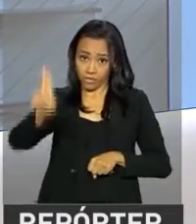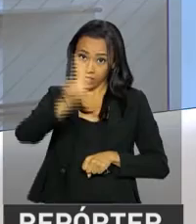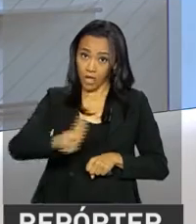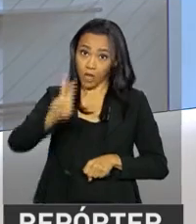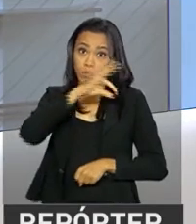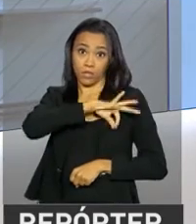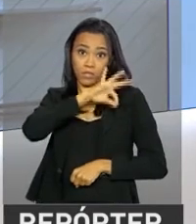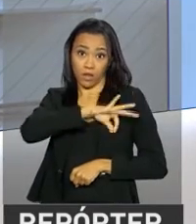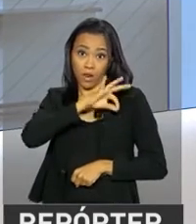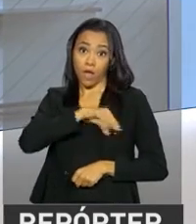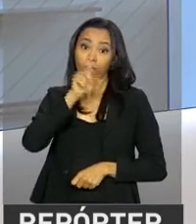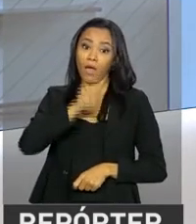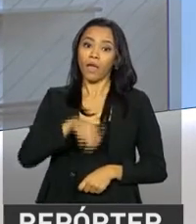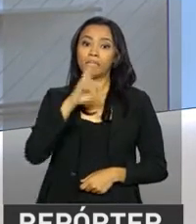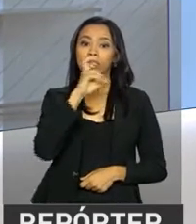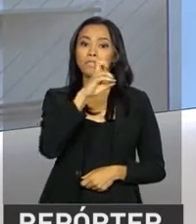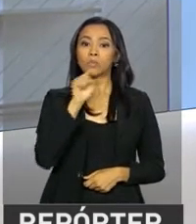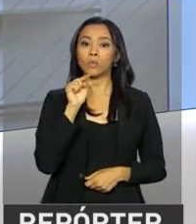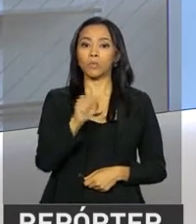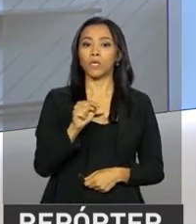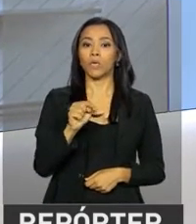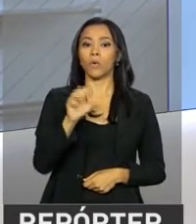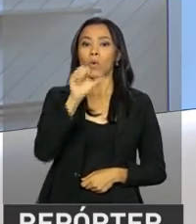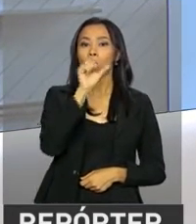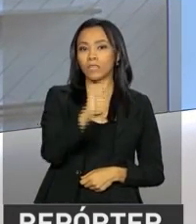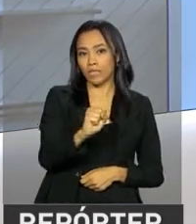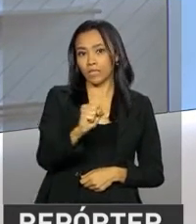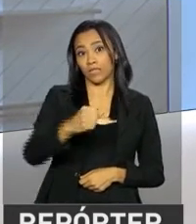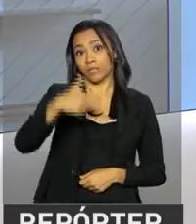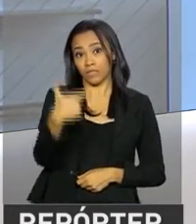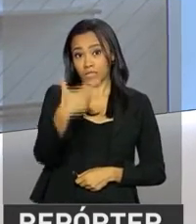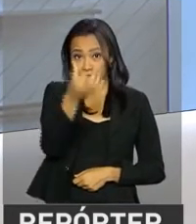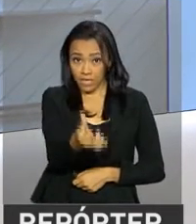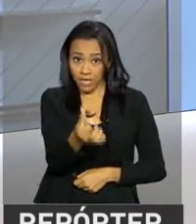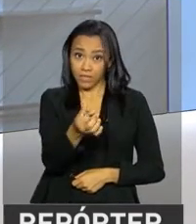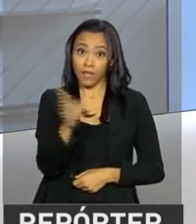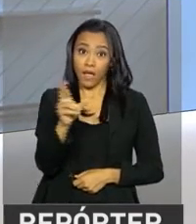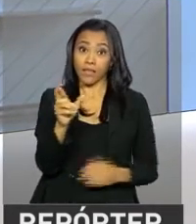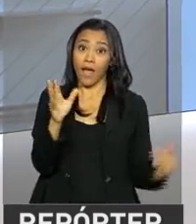mensal é de R$ 5.826 a